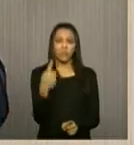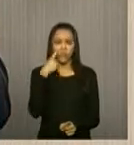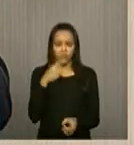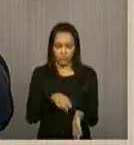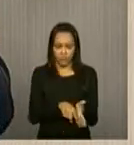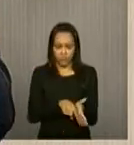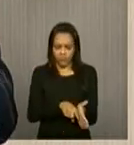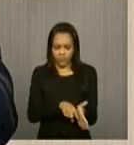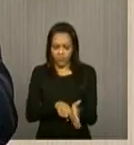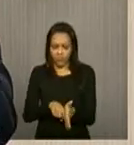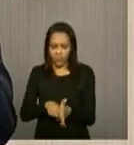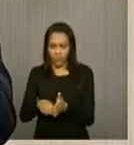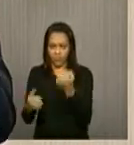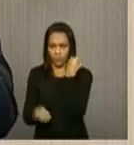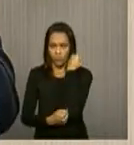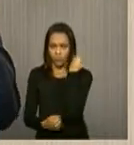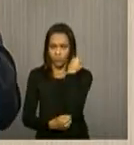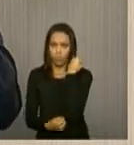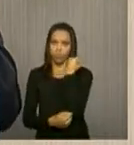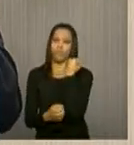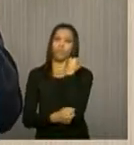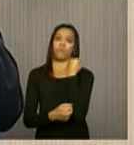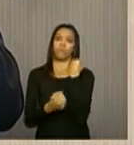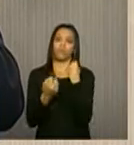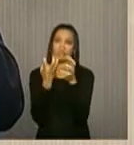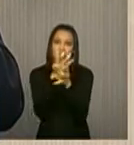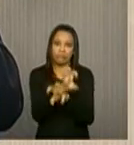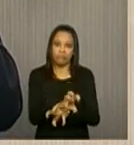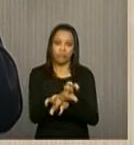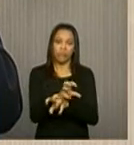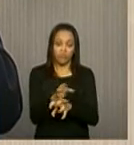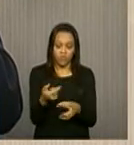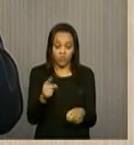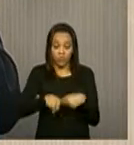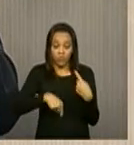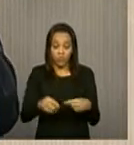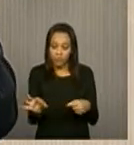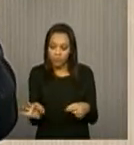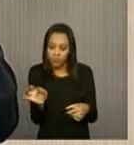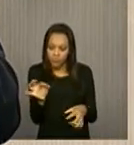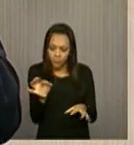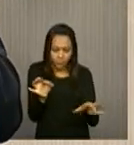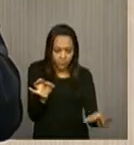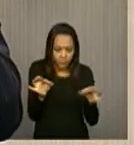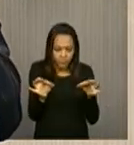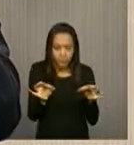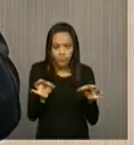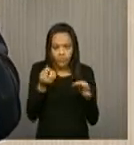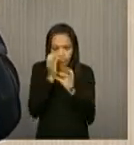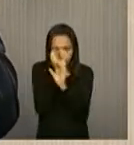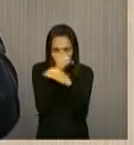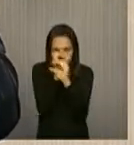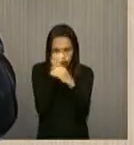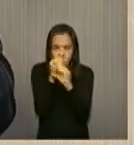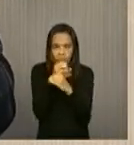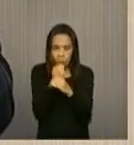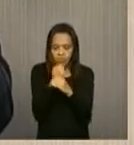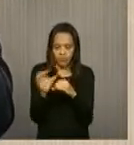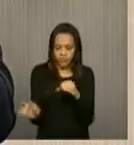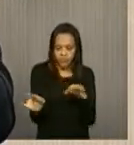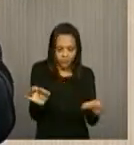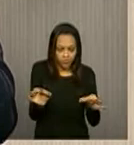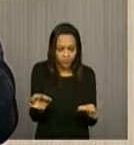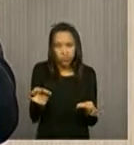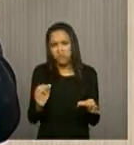dos restos mortais a coleta de diversas amostras toxicológicas seja de material existente é no